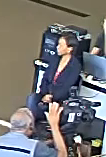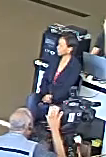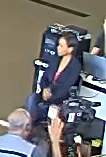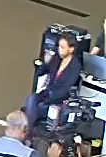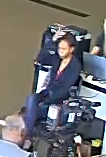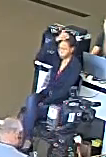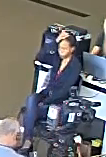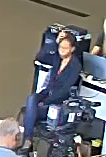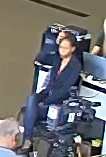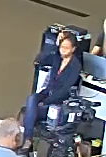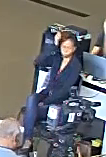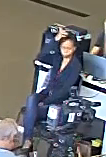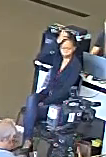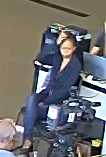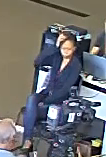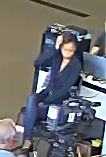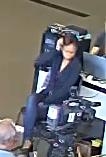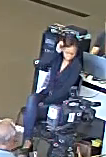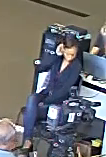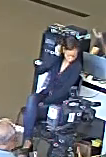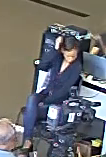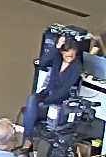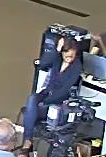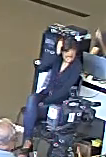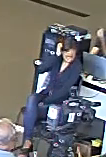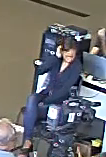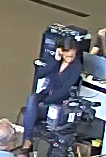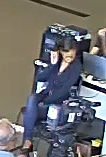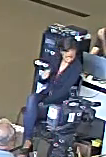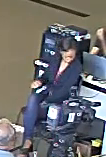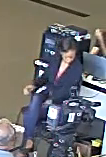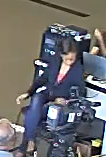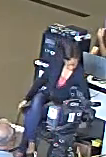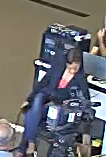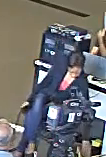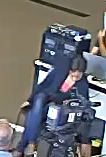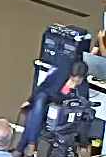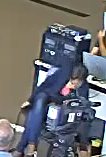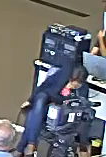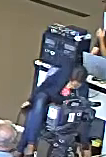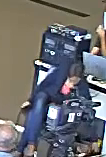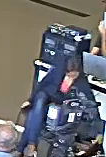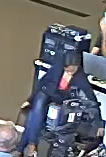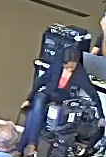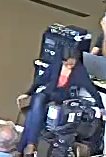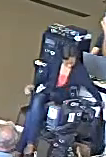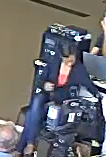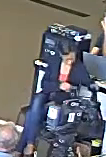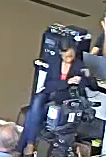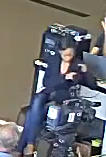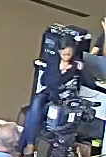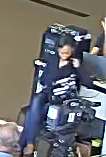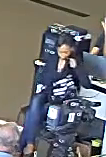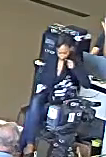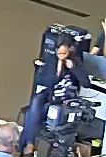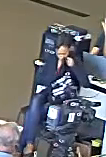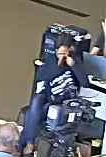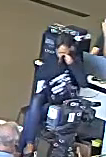nós temos aqui um rapaz que andava de moto tranquilo e por uma desavença sofreu com a arma branca